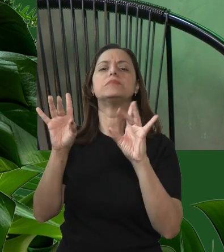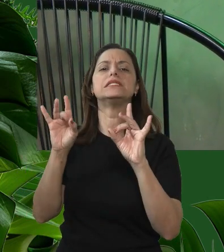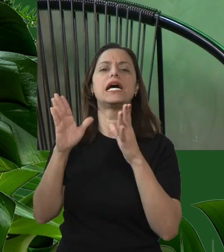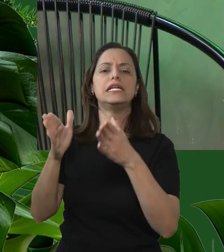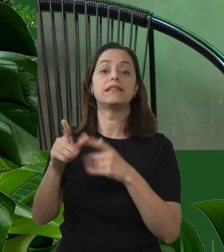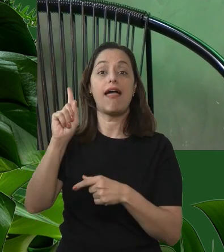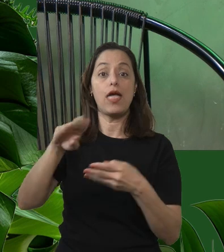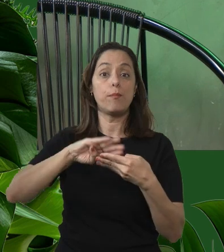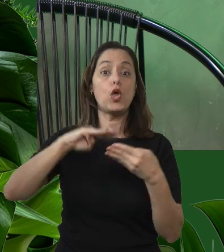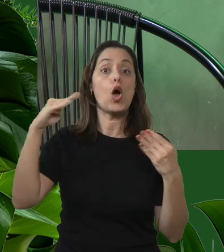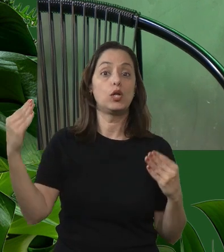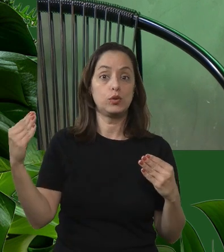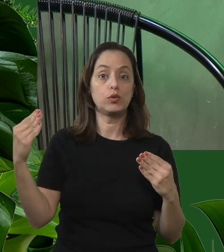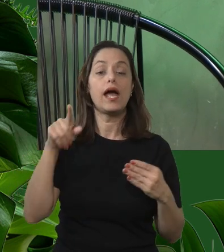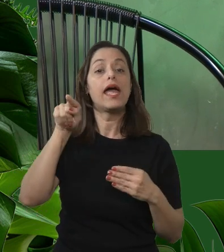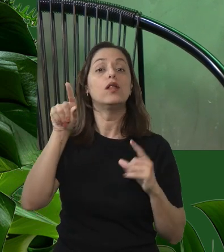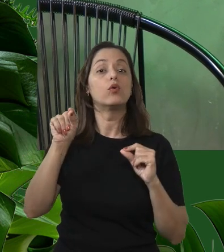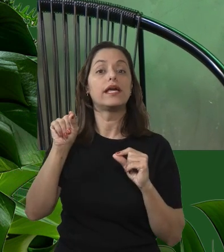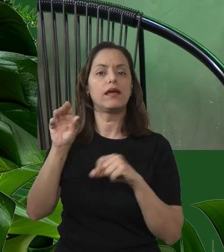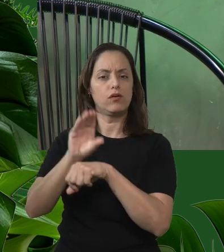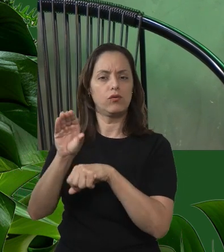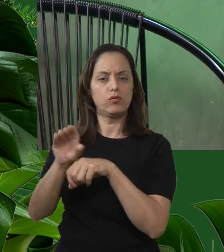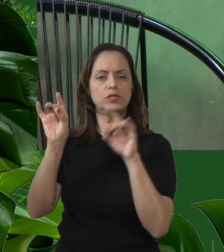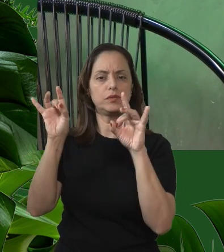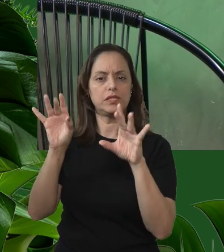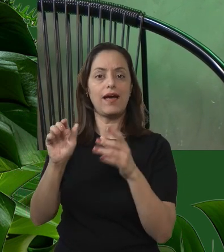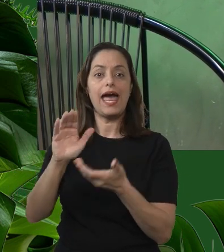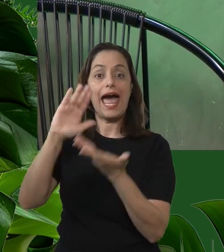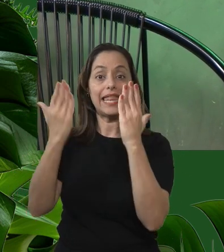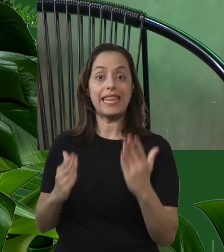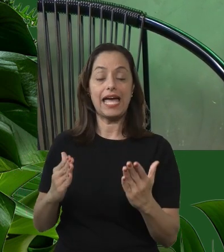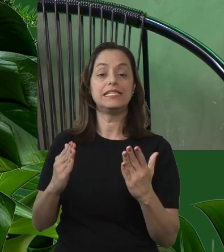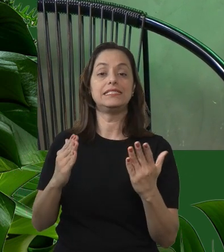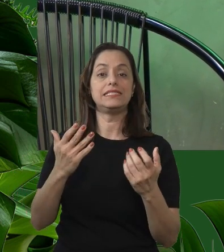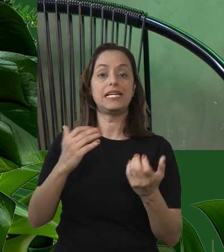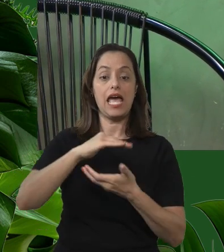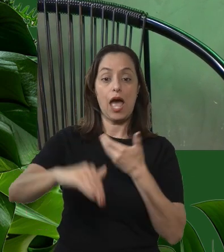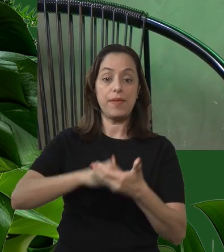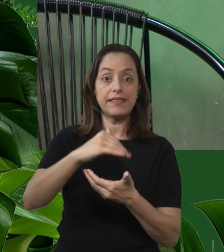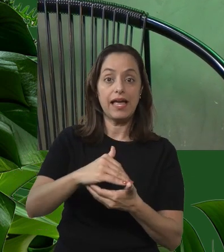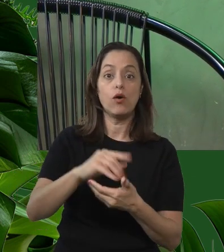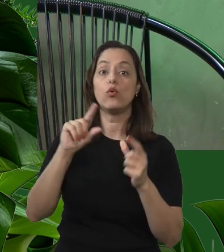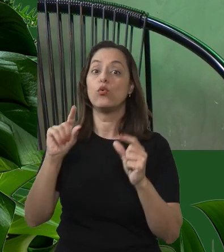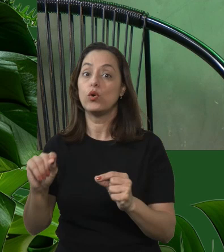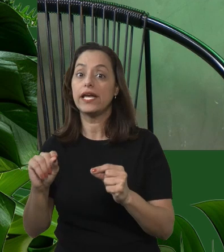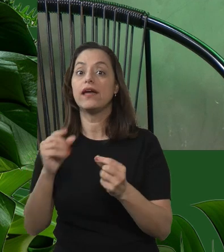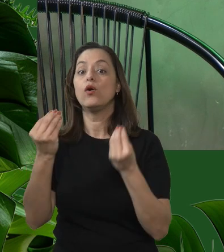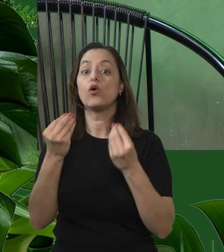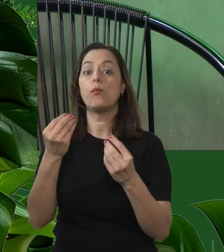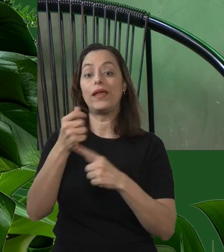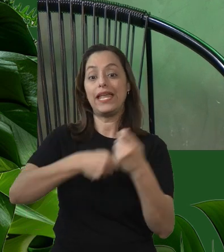é biólogo com especialização em análise ambiental. Ele é gerente de economia da biodiversidade, com foco em negócios de impacto